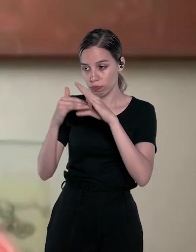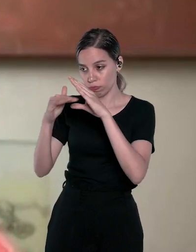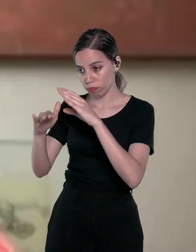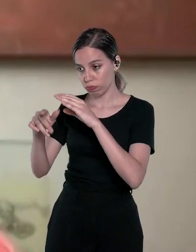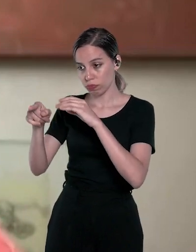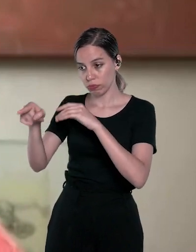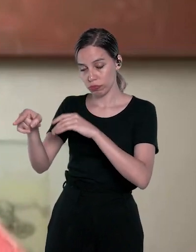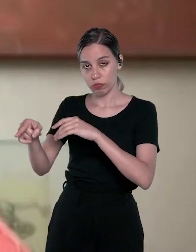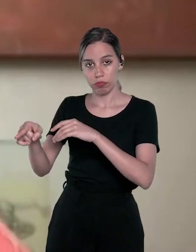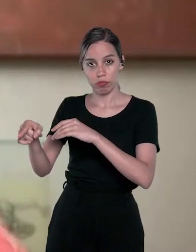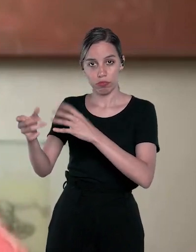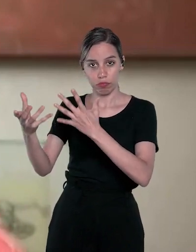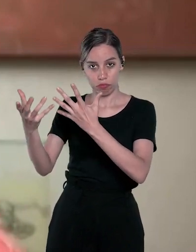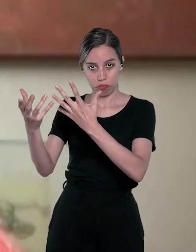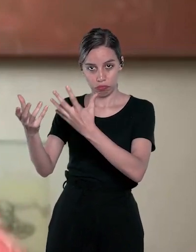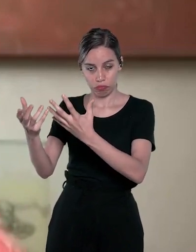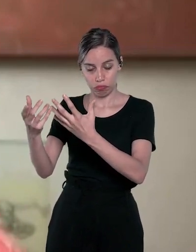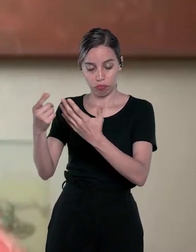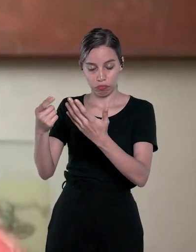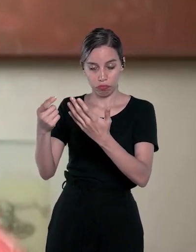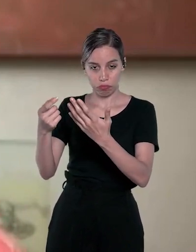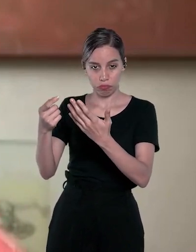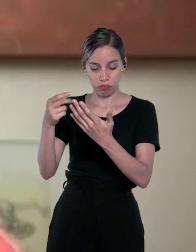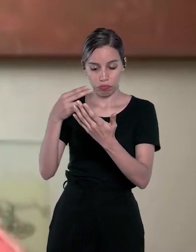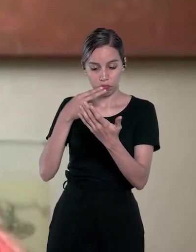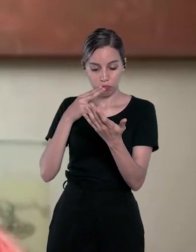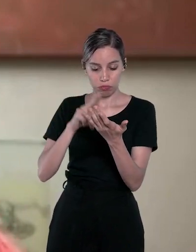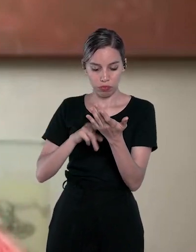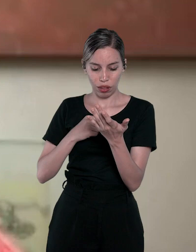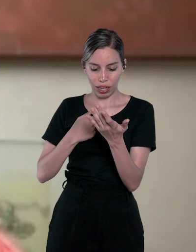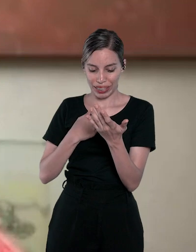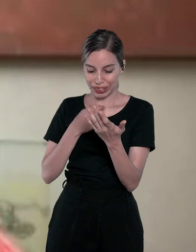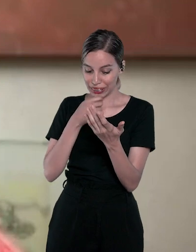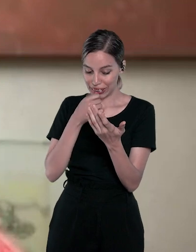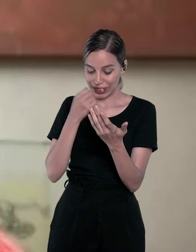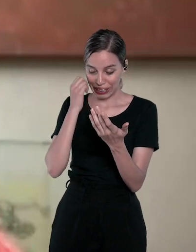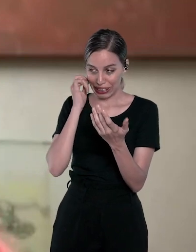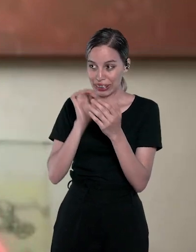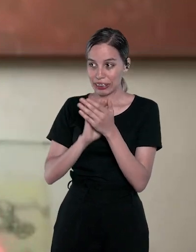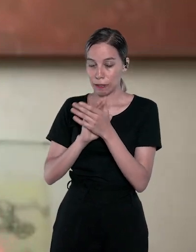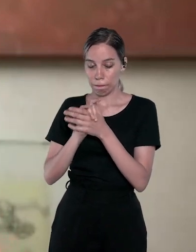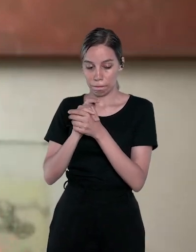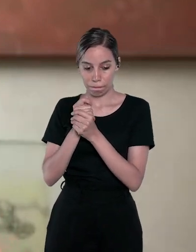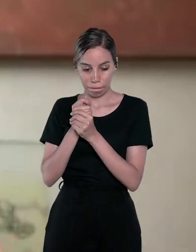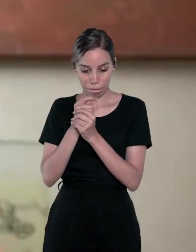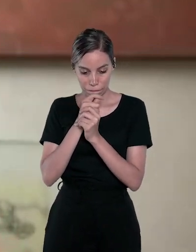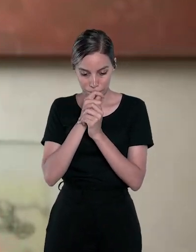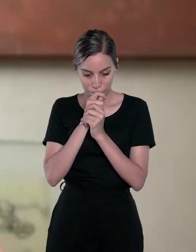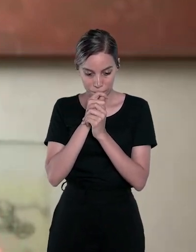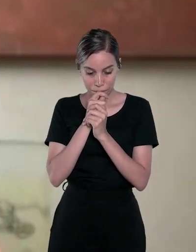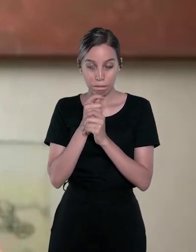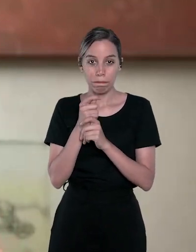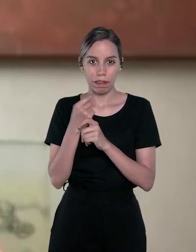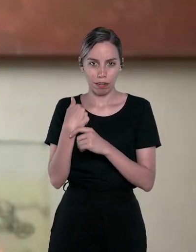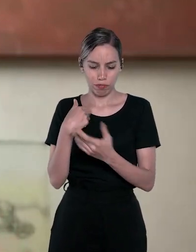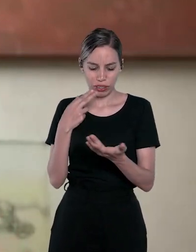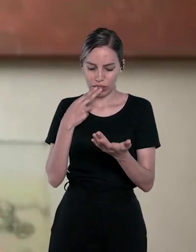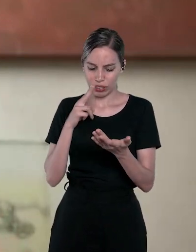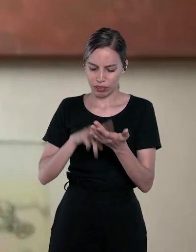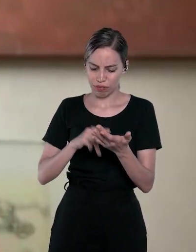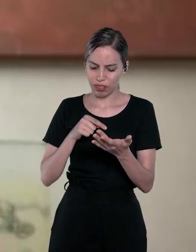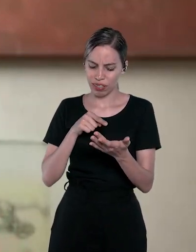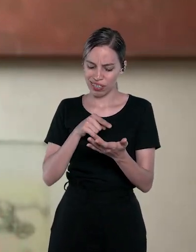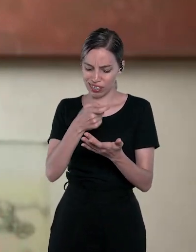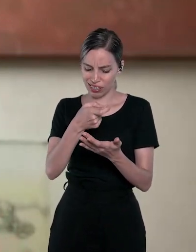do suplemento. Mas eu recebi aquela cartinha, fiquei um pouco intimidado com isso, mas eu não tenho esse